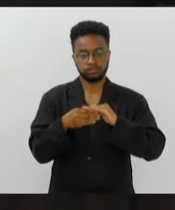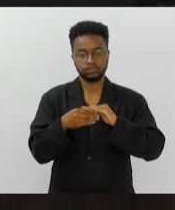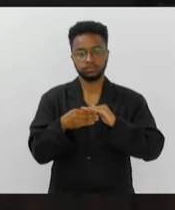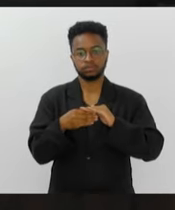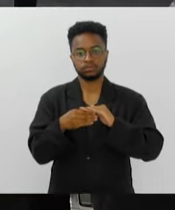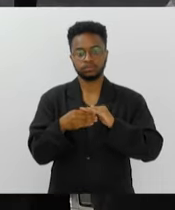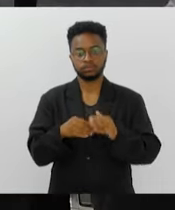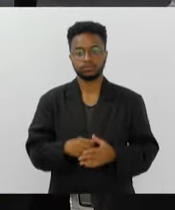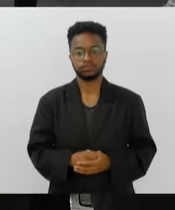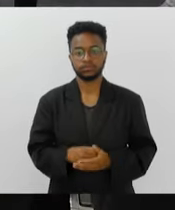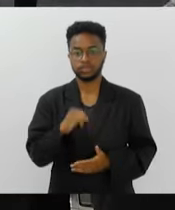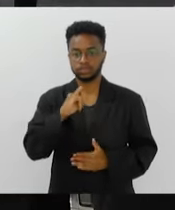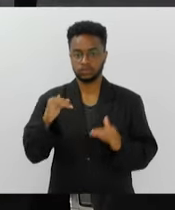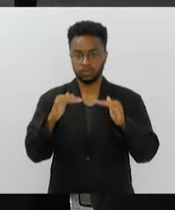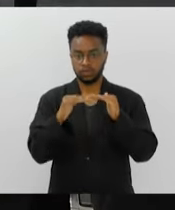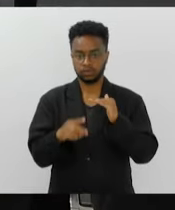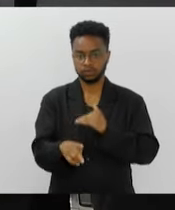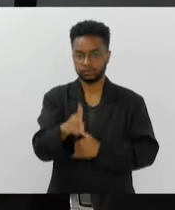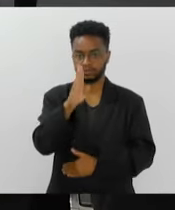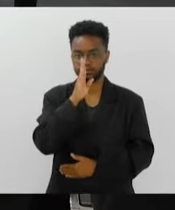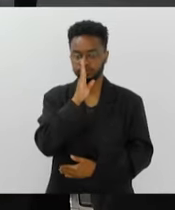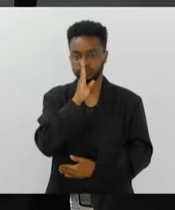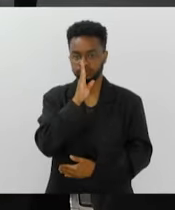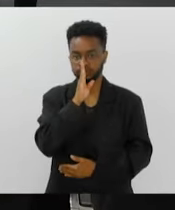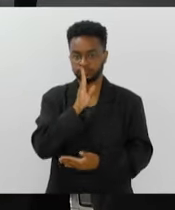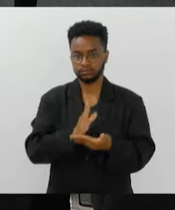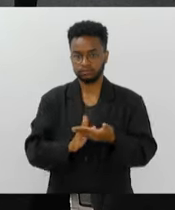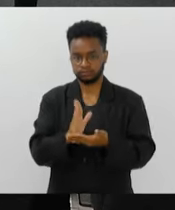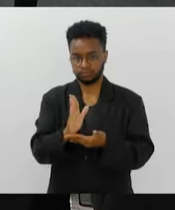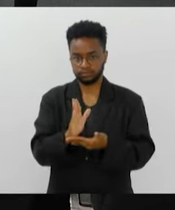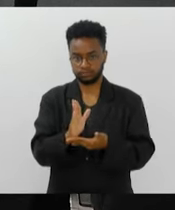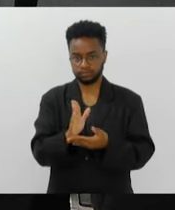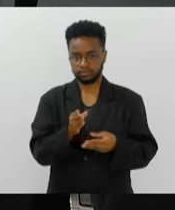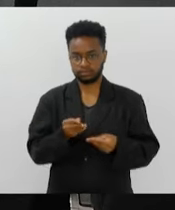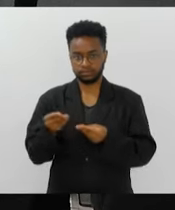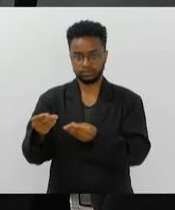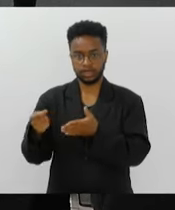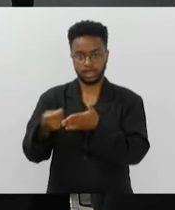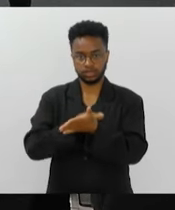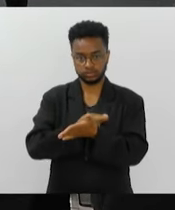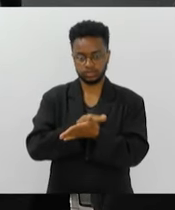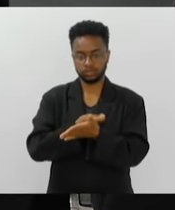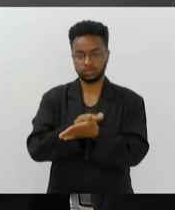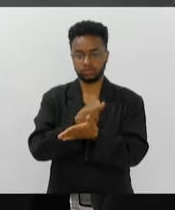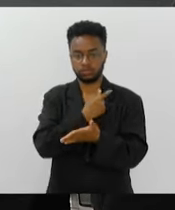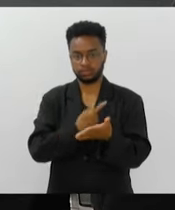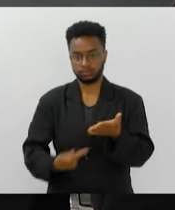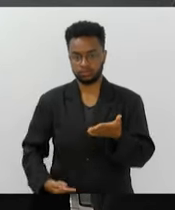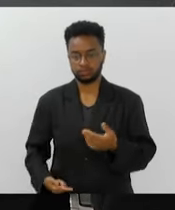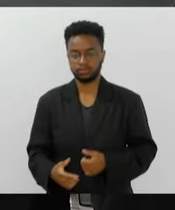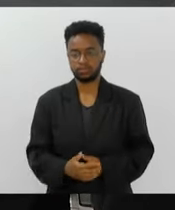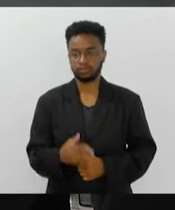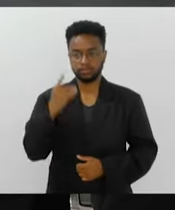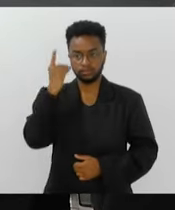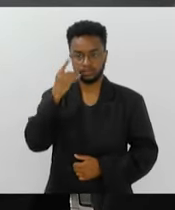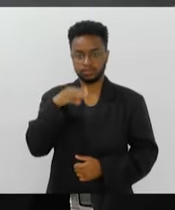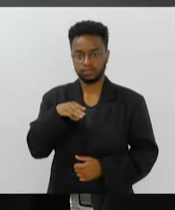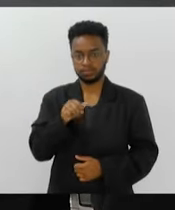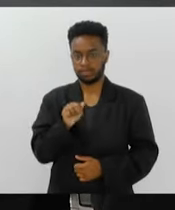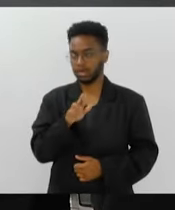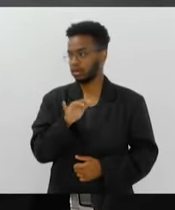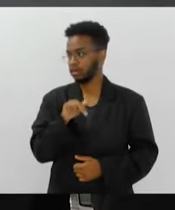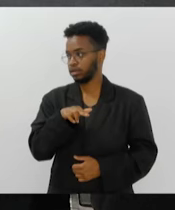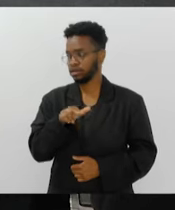assim emendado senhores que apr permane comão aprovado vai autógrafo deputada Marina do